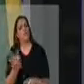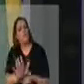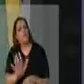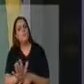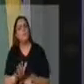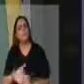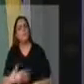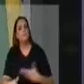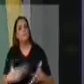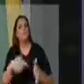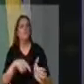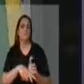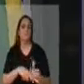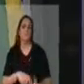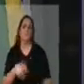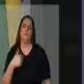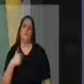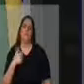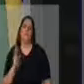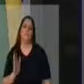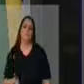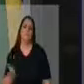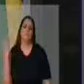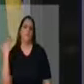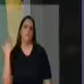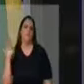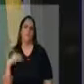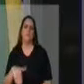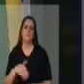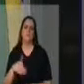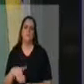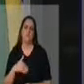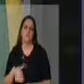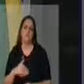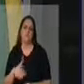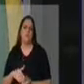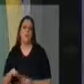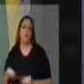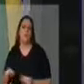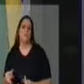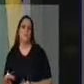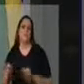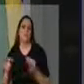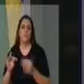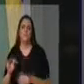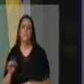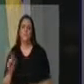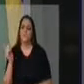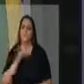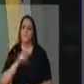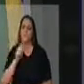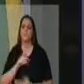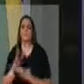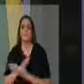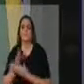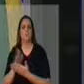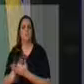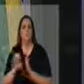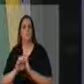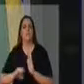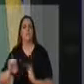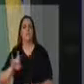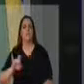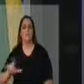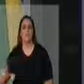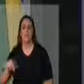Eu, quando secretário, tive o privilégio de financiar alguns editais, e aqui na Universidade de Brasília tivemos pesquisadores,